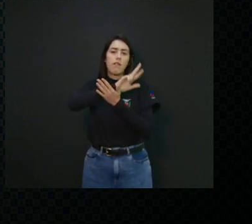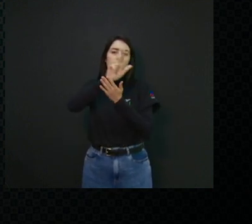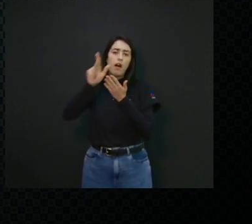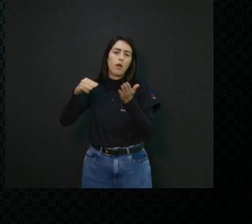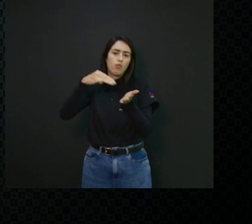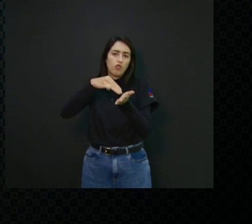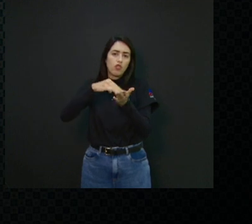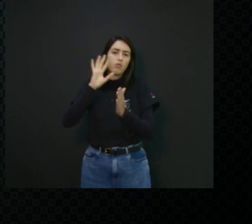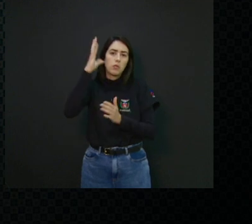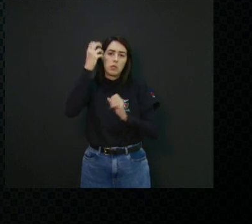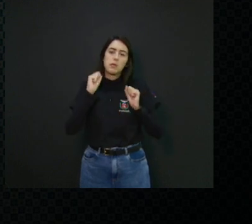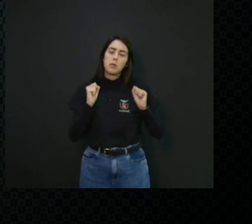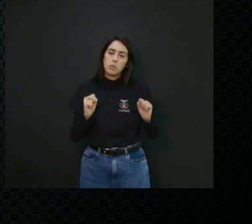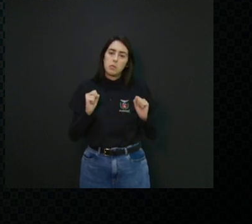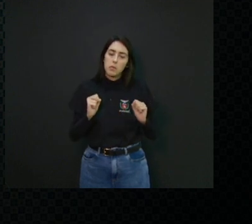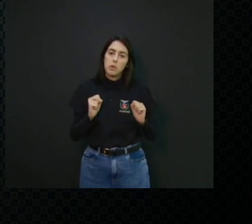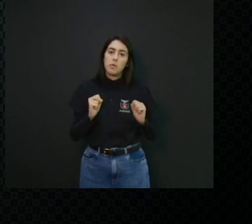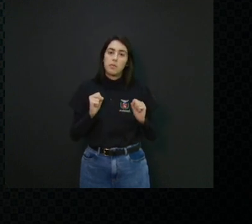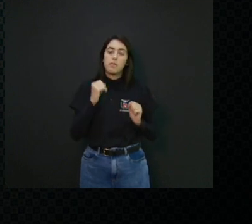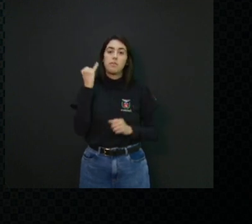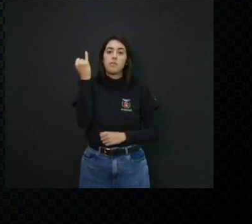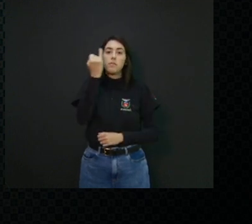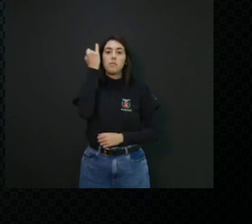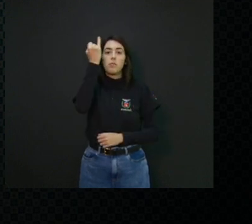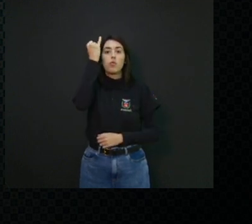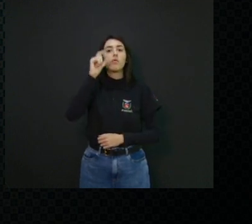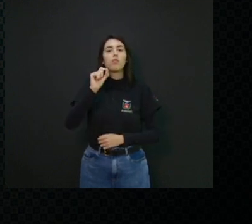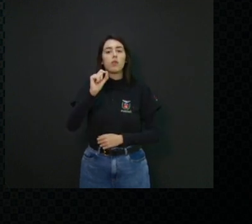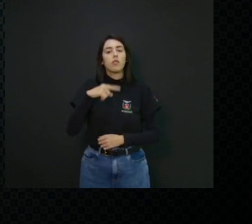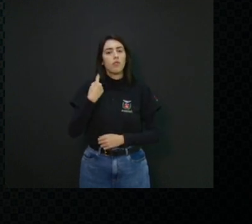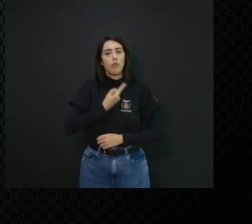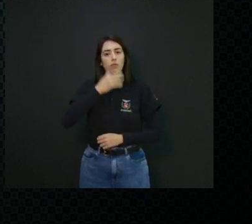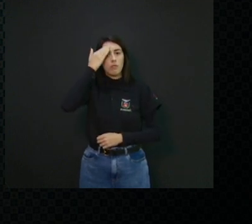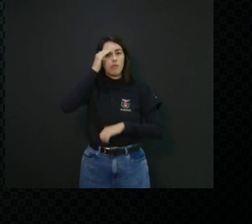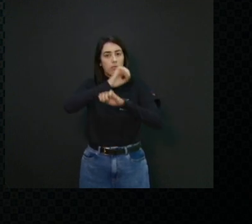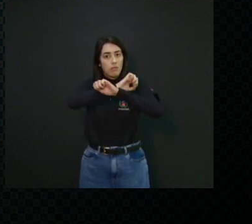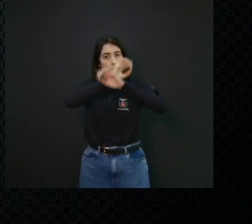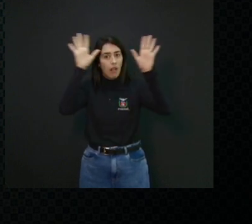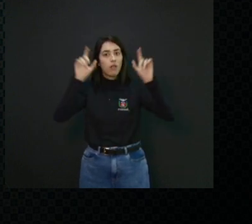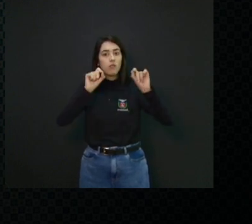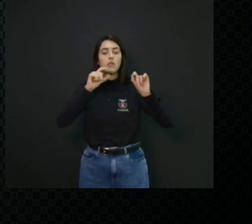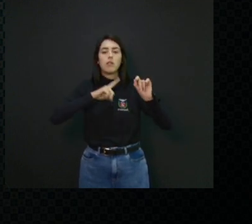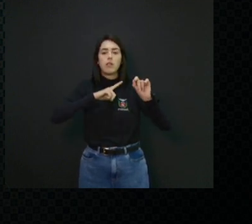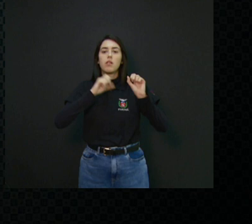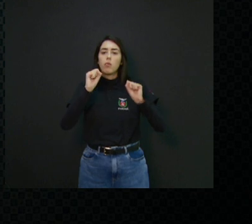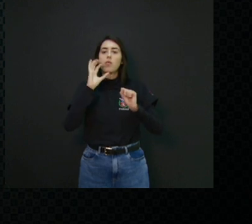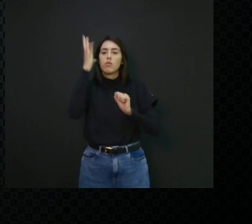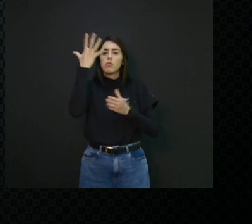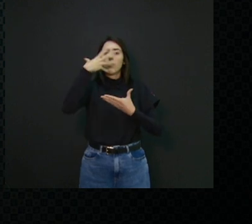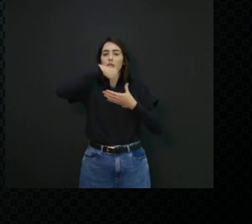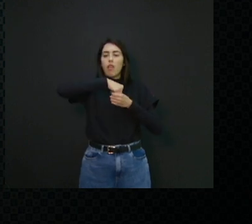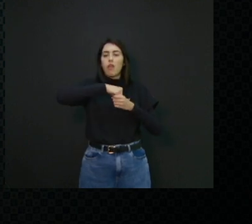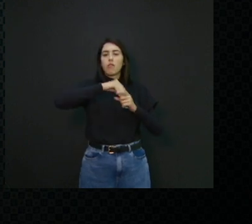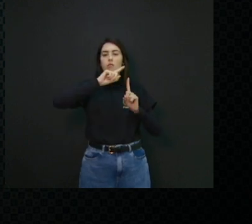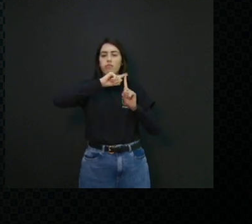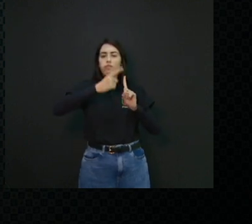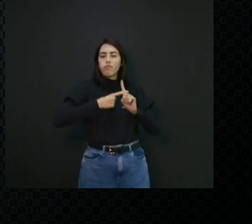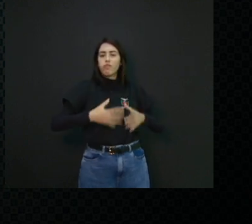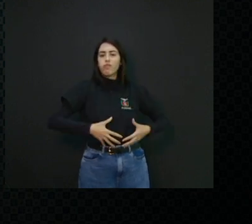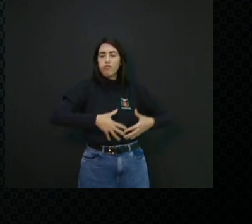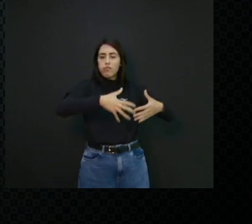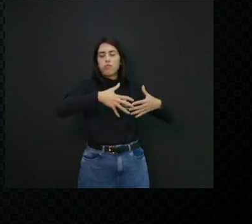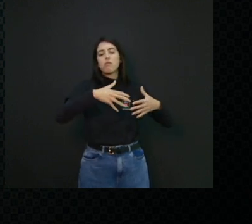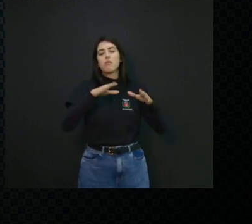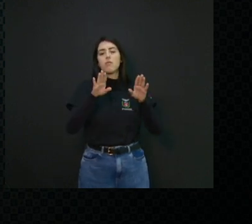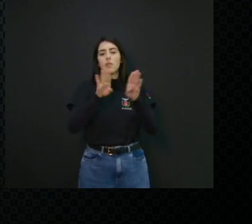né? Então, assim, acho que é importante a gente entender que existem as causas pré-natais, né, perinatais,